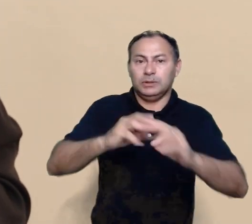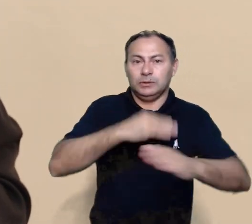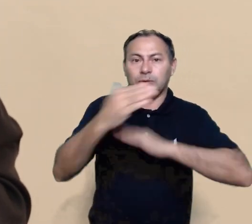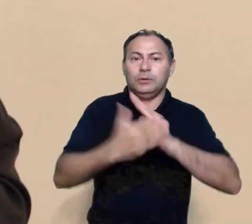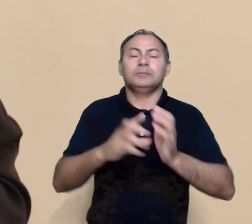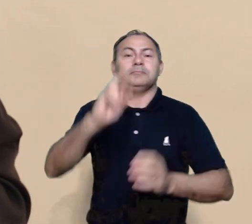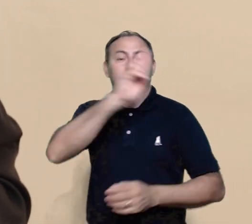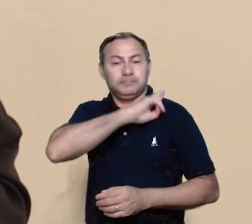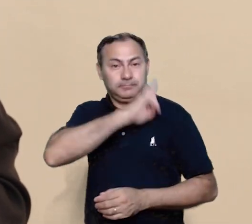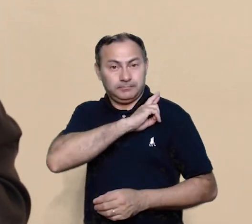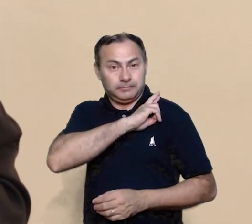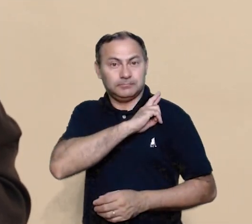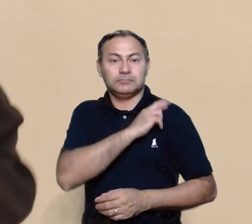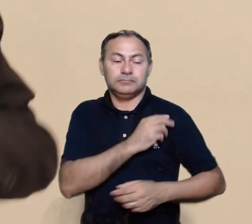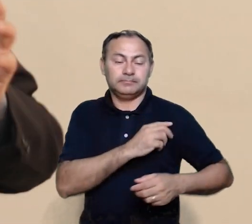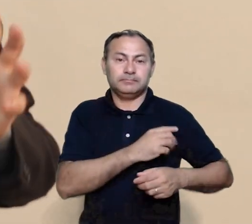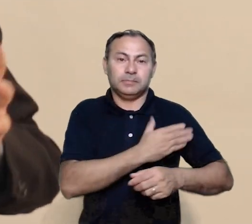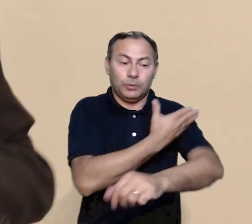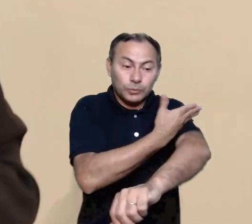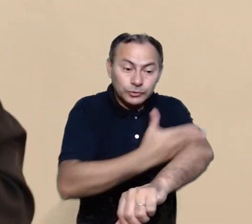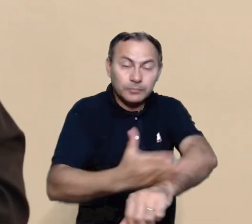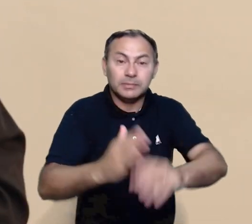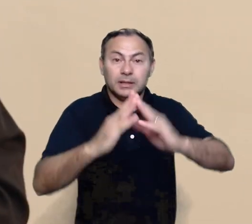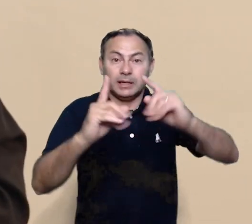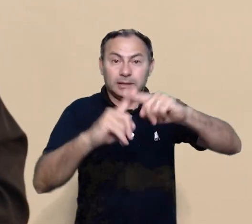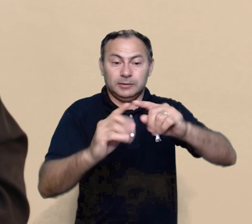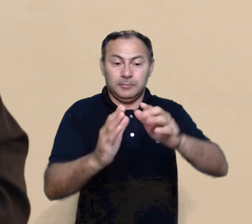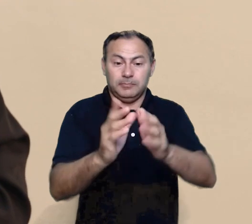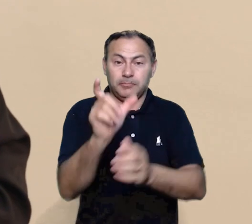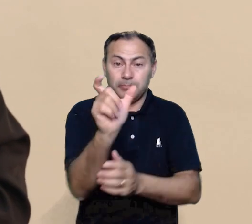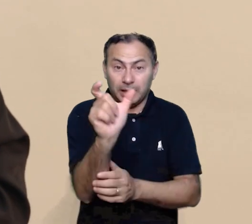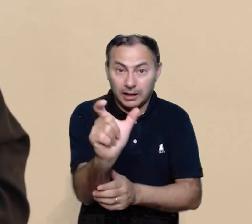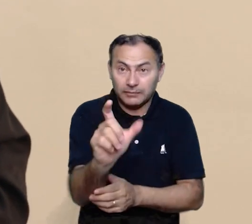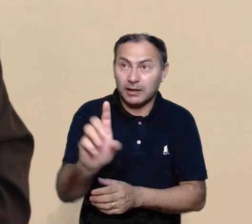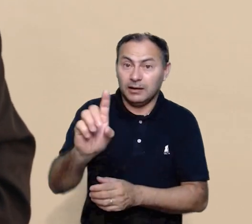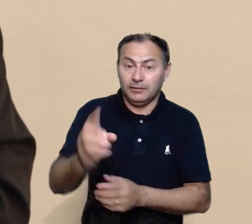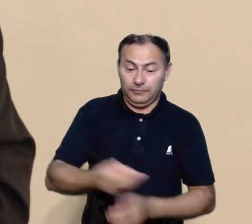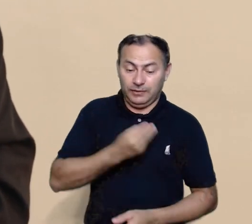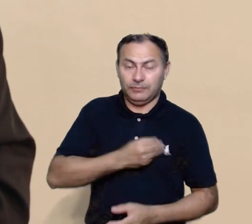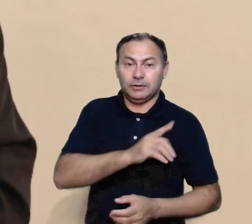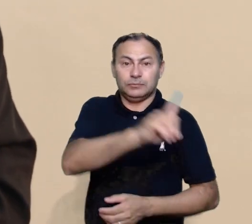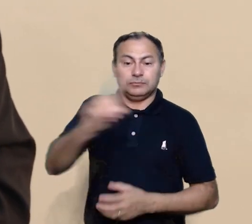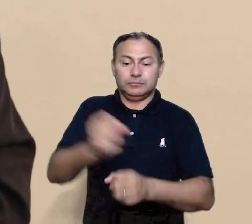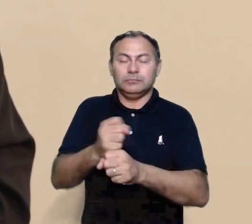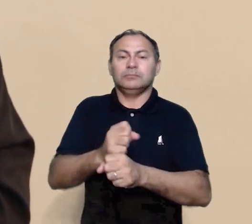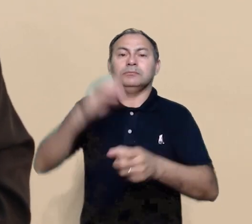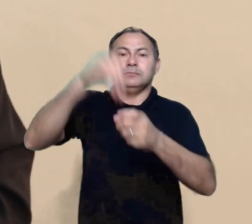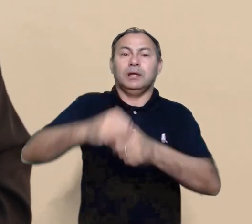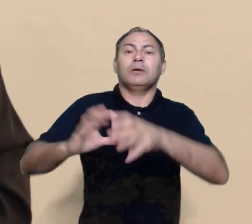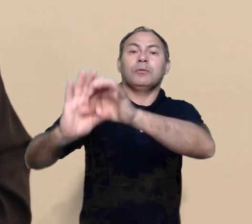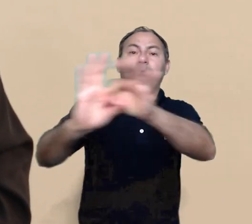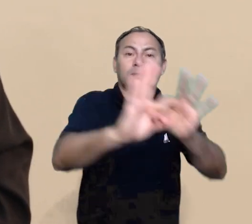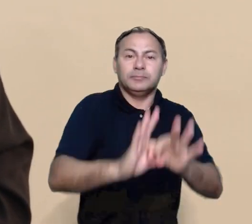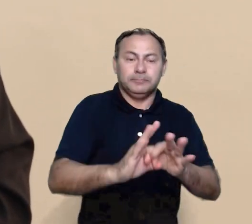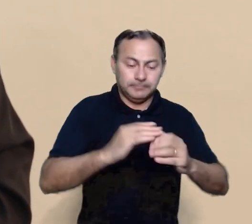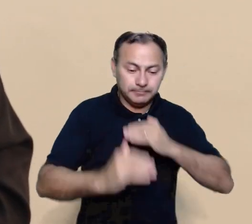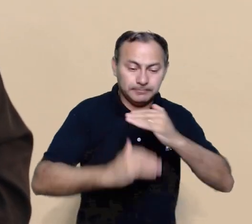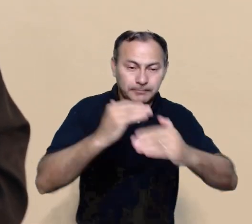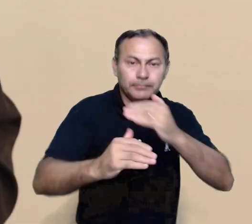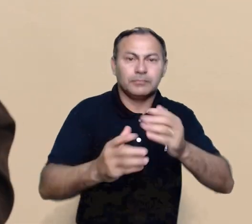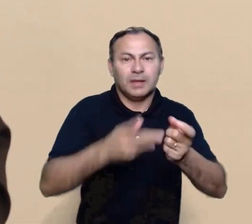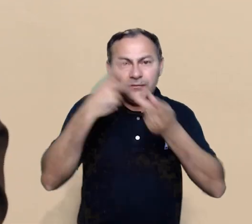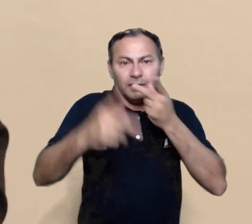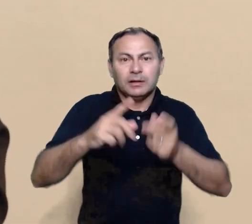somos todos corresponsáveis a tradição da Igreja Palavra Viva ao longo do tempo se mantém na comunhão